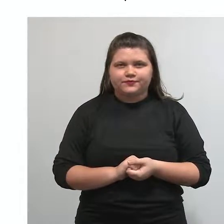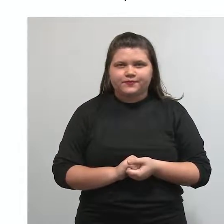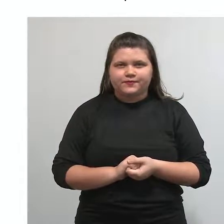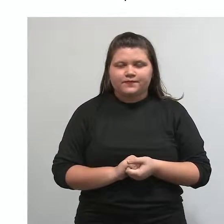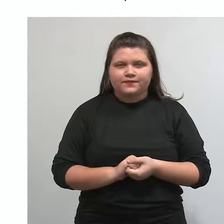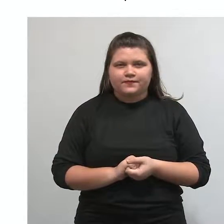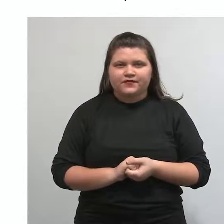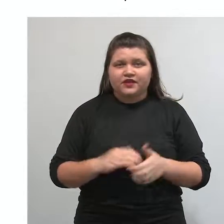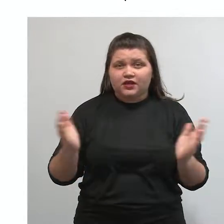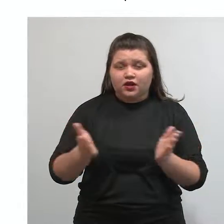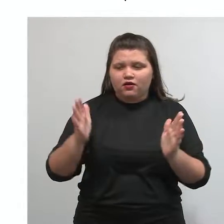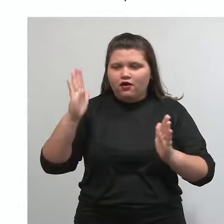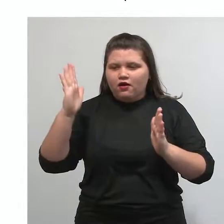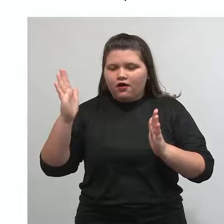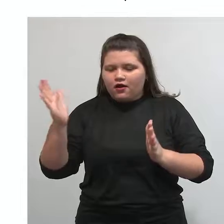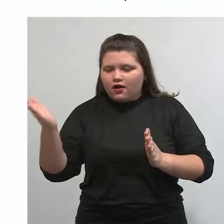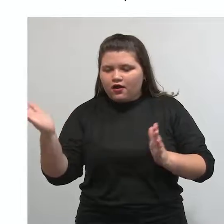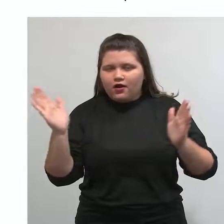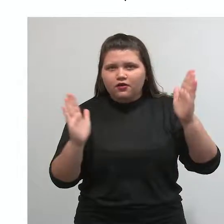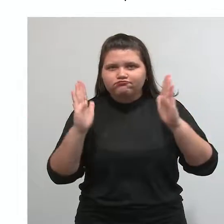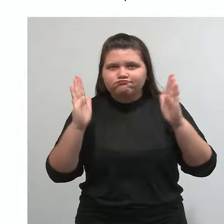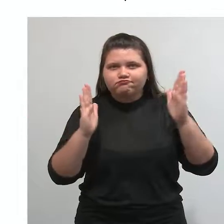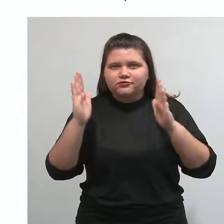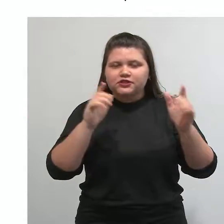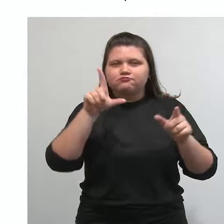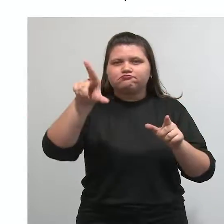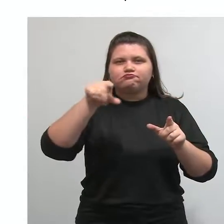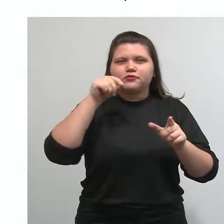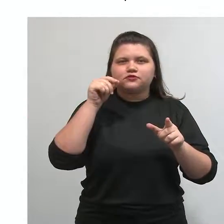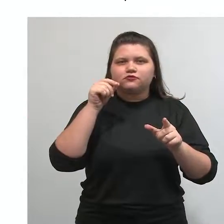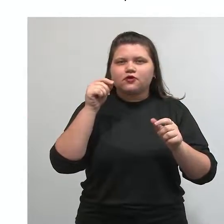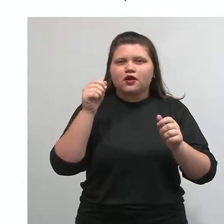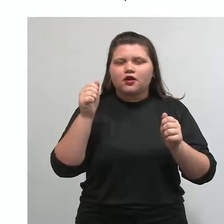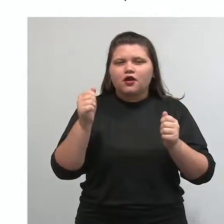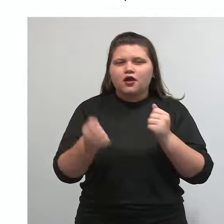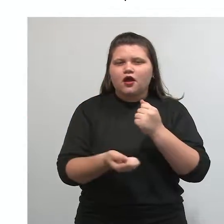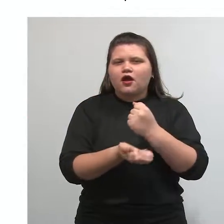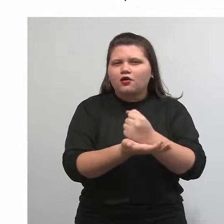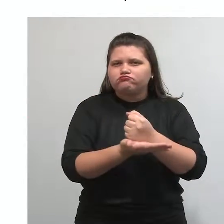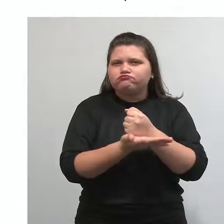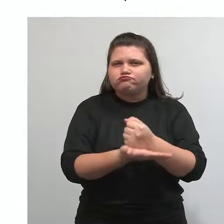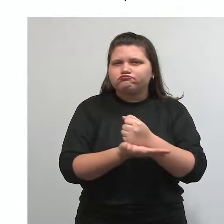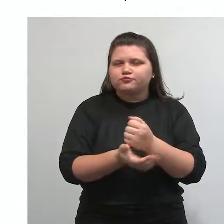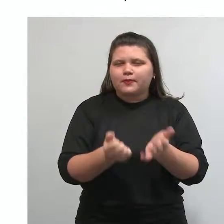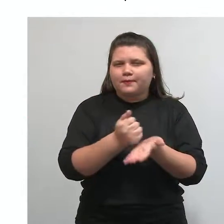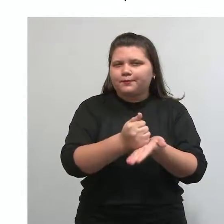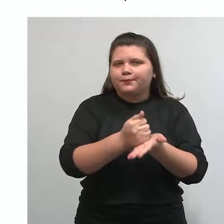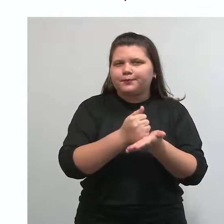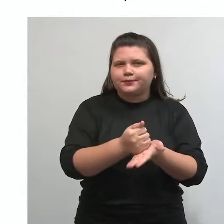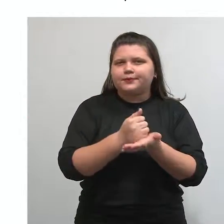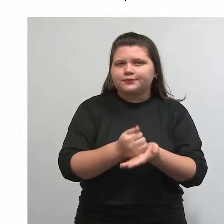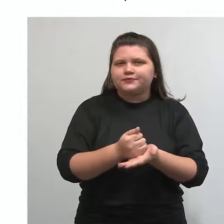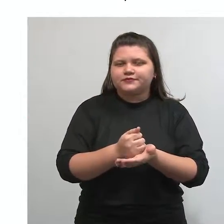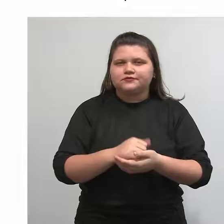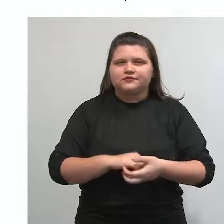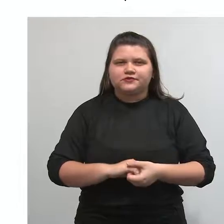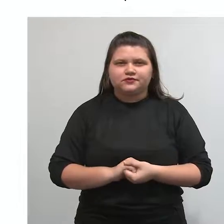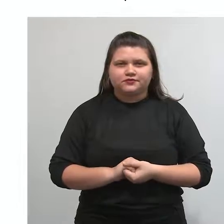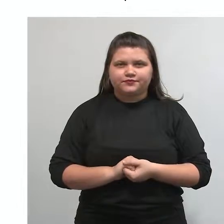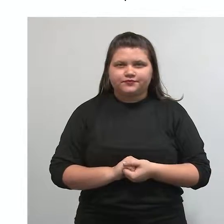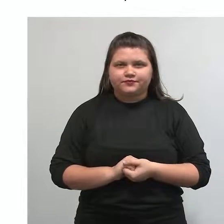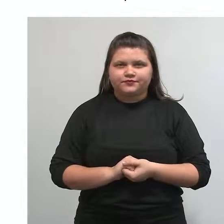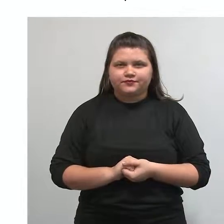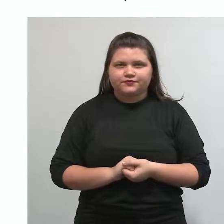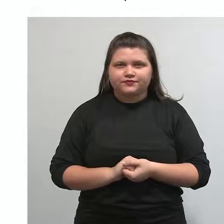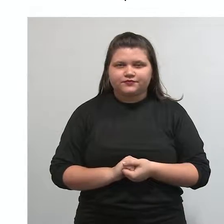escolher o local que você irá desenvolver o seu primeiro passo do projeto, que é o passo observar. Nós chamamos